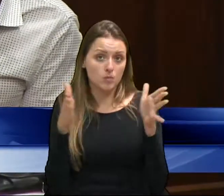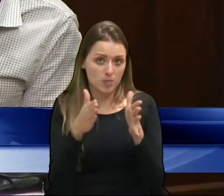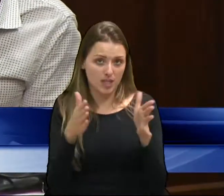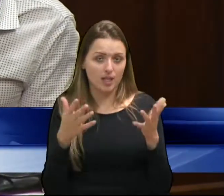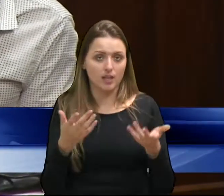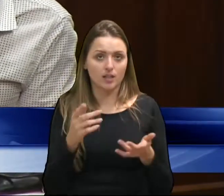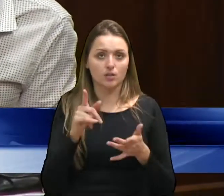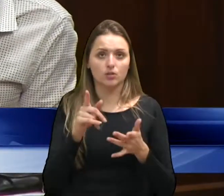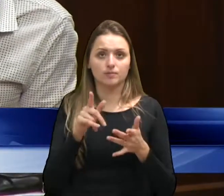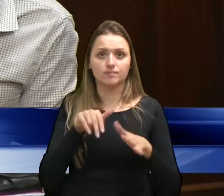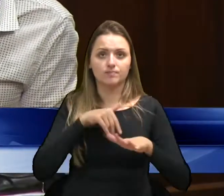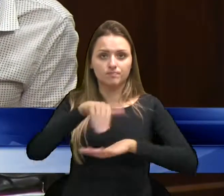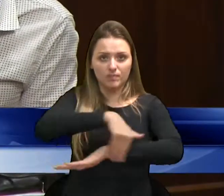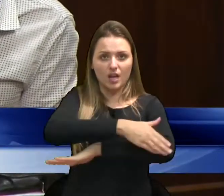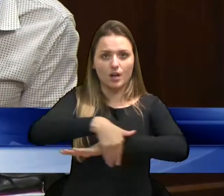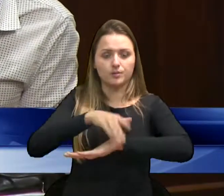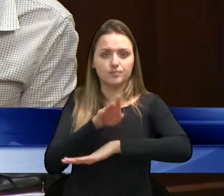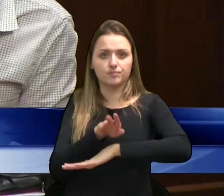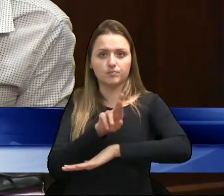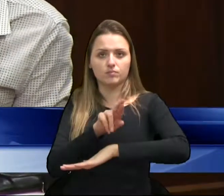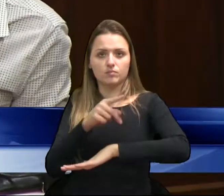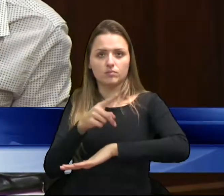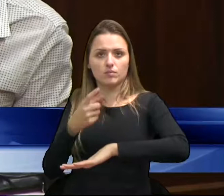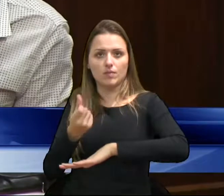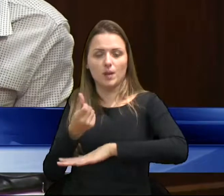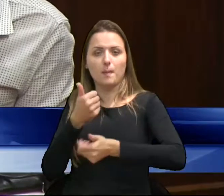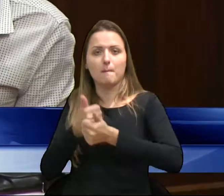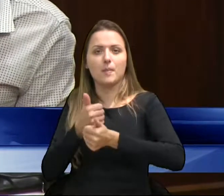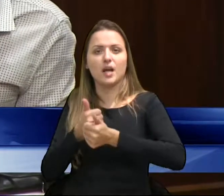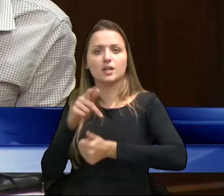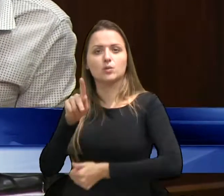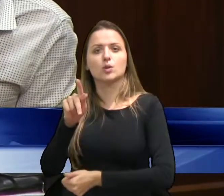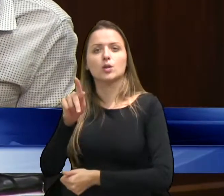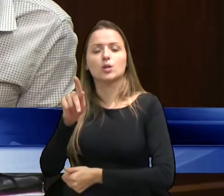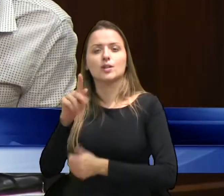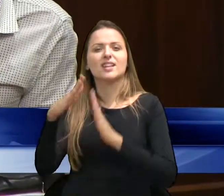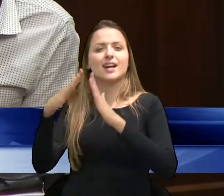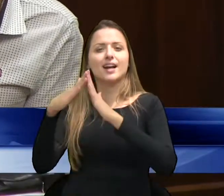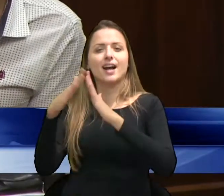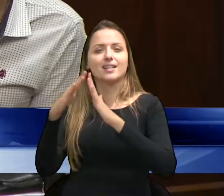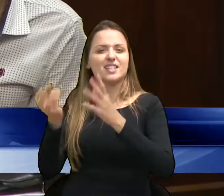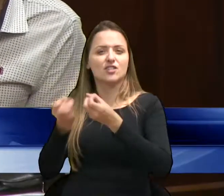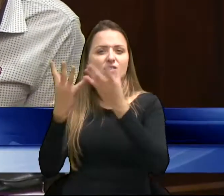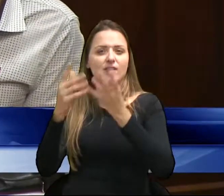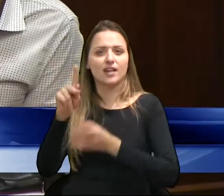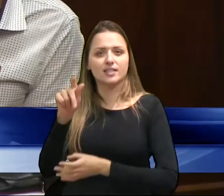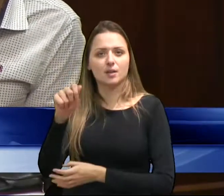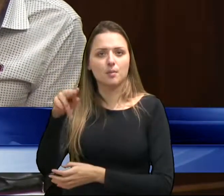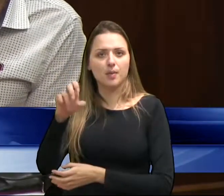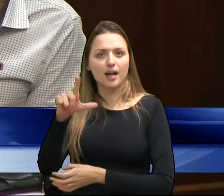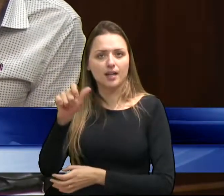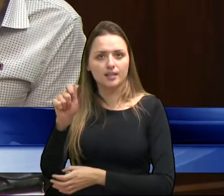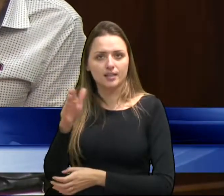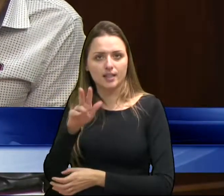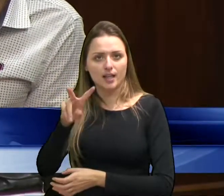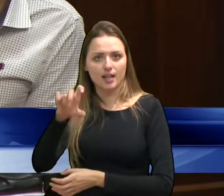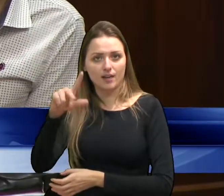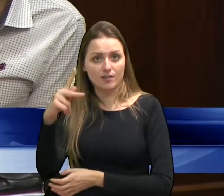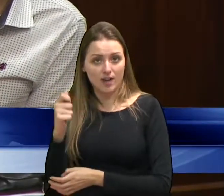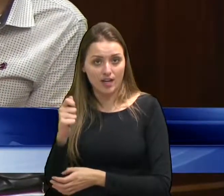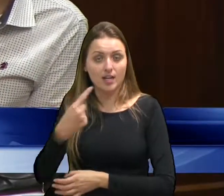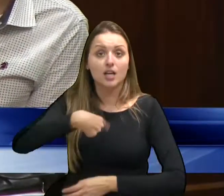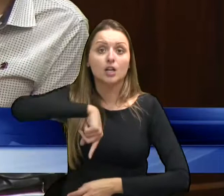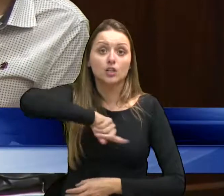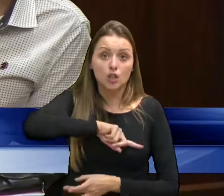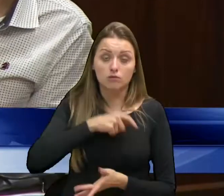na BR-116, para cima do Panela Velha. Eu lembro na época que eu era presidente do bairro, nós lutávamos para